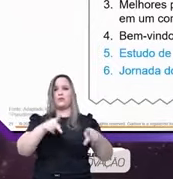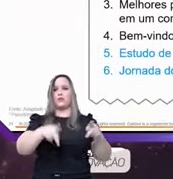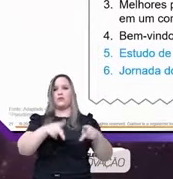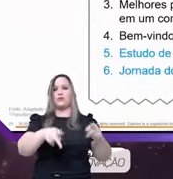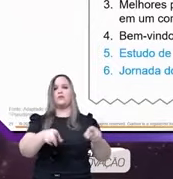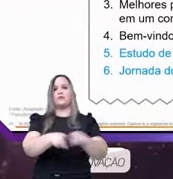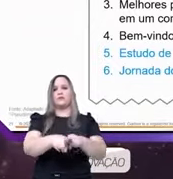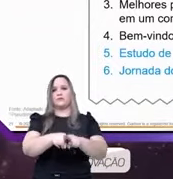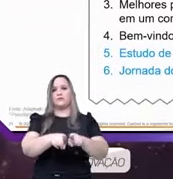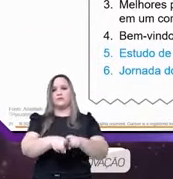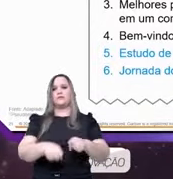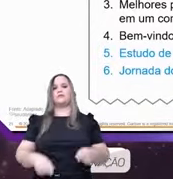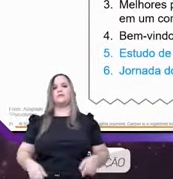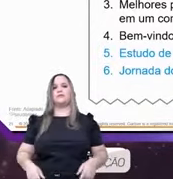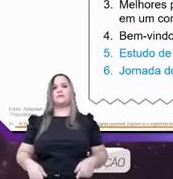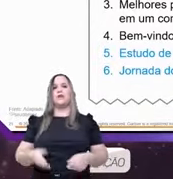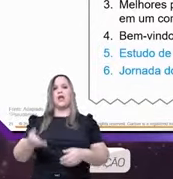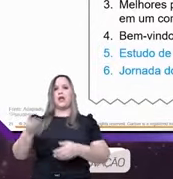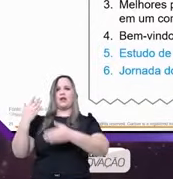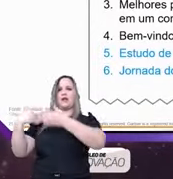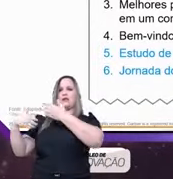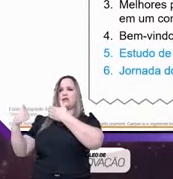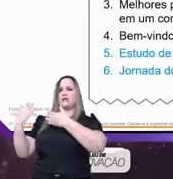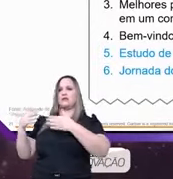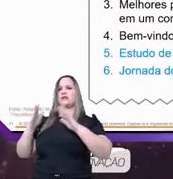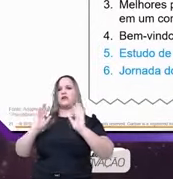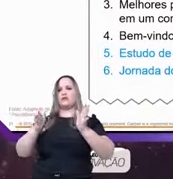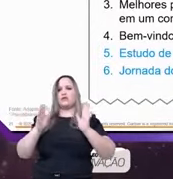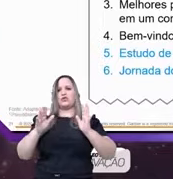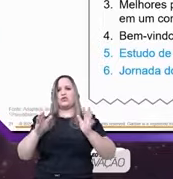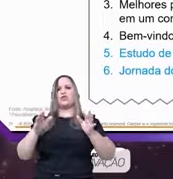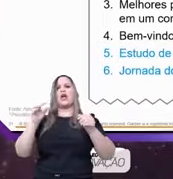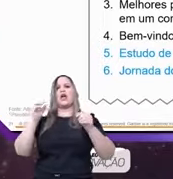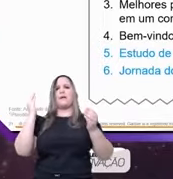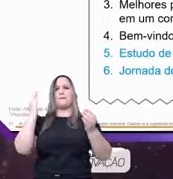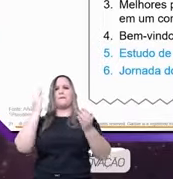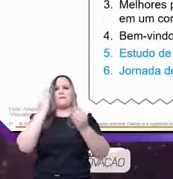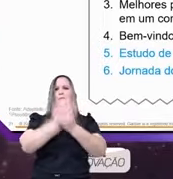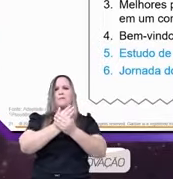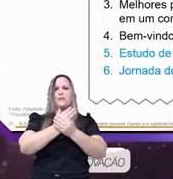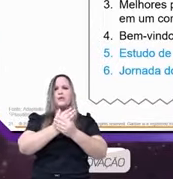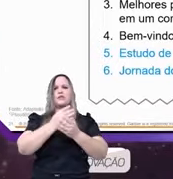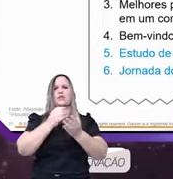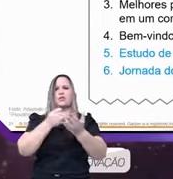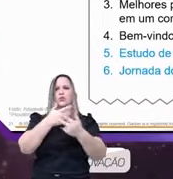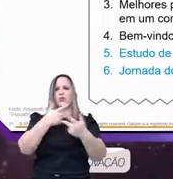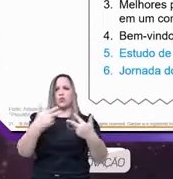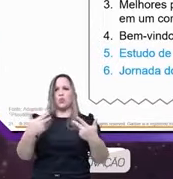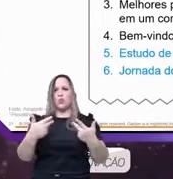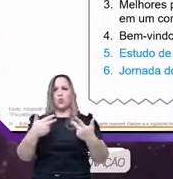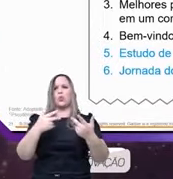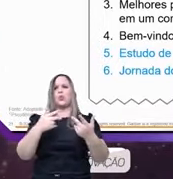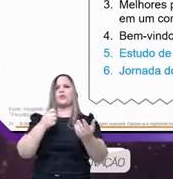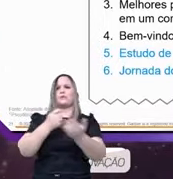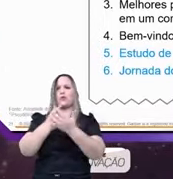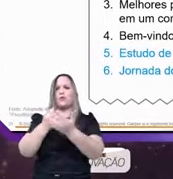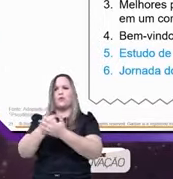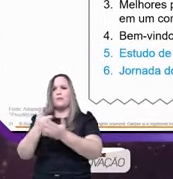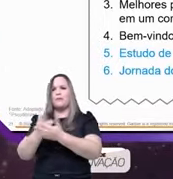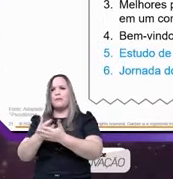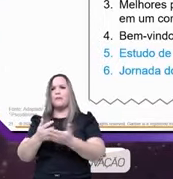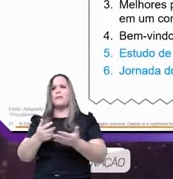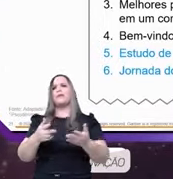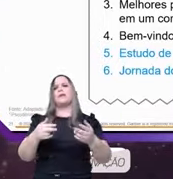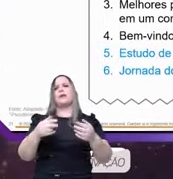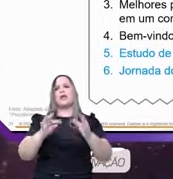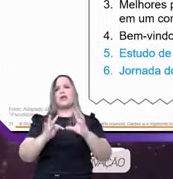sei que ele ano passado lutou bastante contra isso, fez um processo para celeridade nos processos de compras de tecnologia, mas os